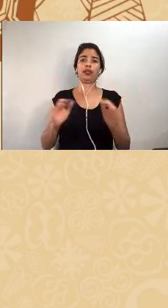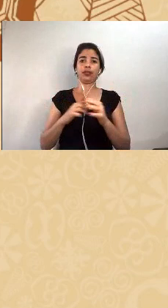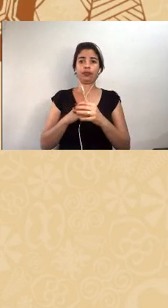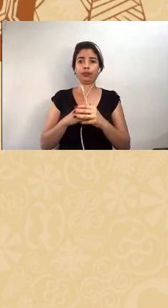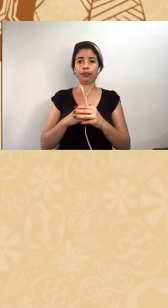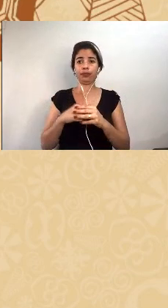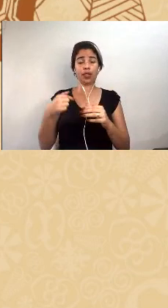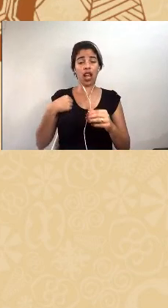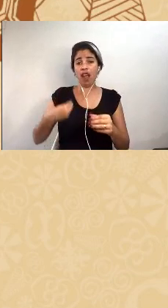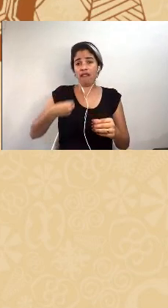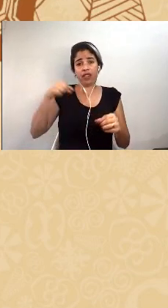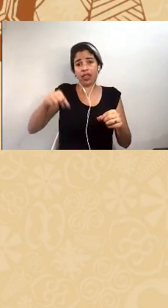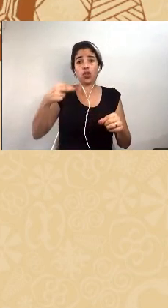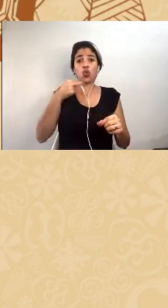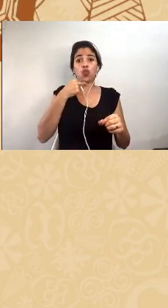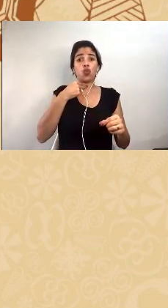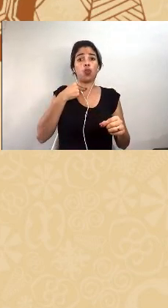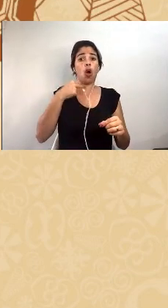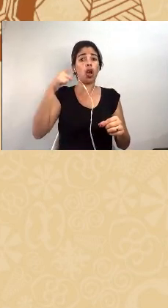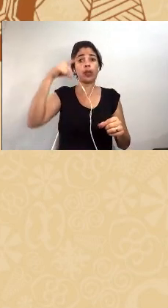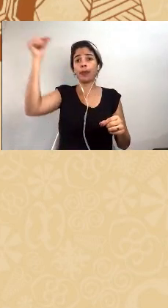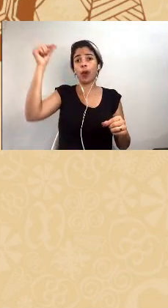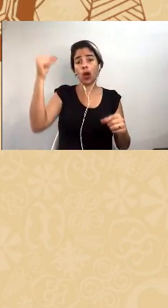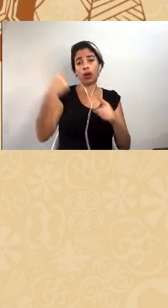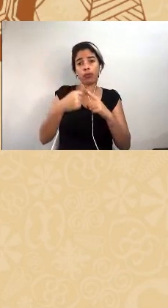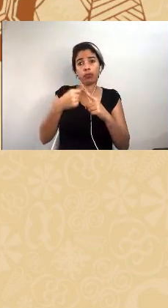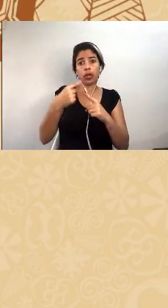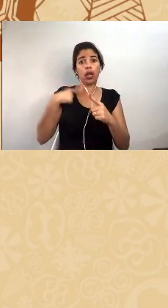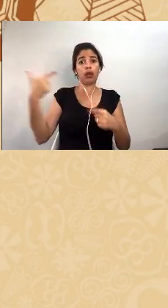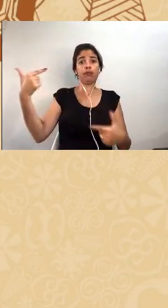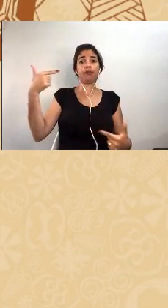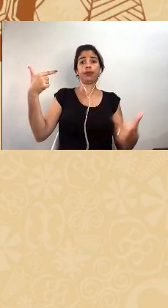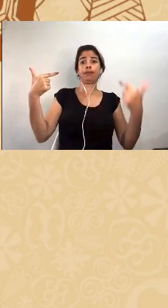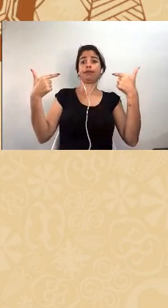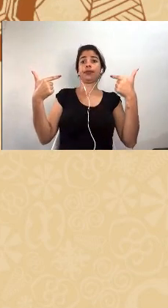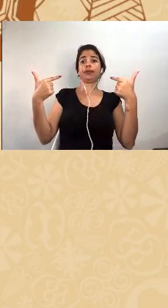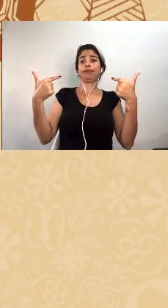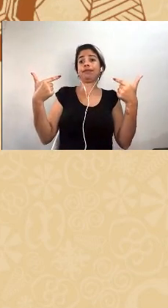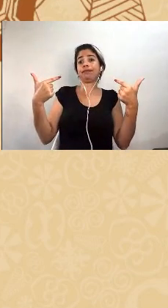Estou aqui, eu não posso sair daqui, porque eles estão apontando a arma para mim.